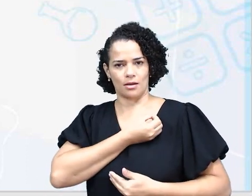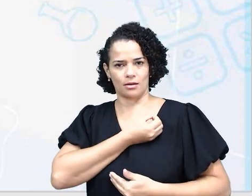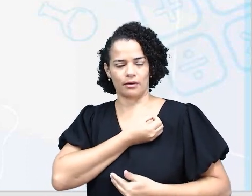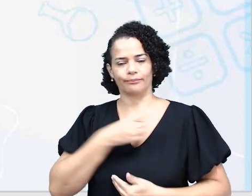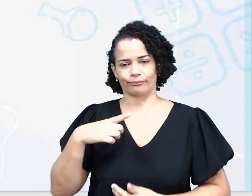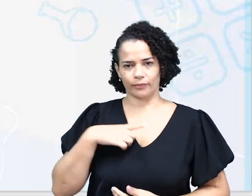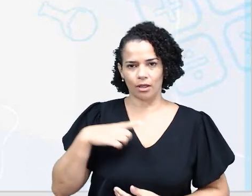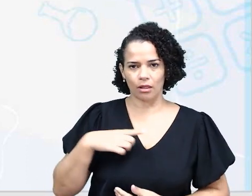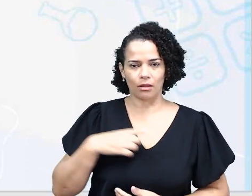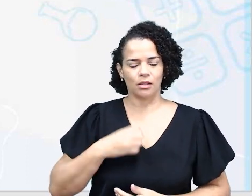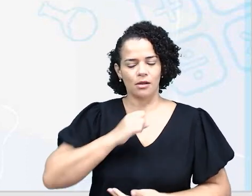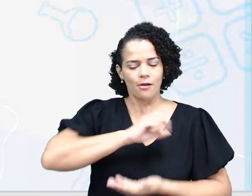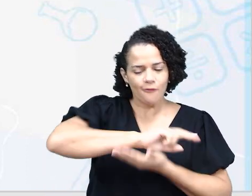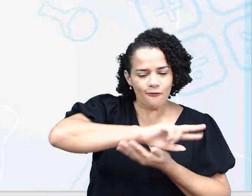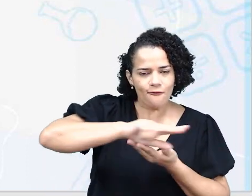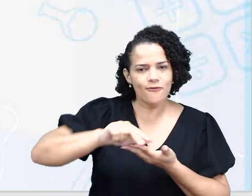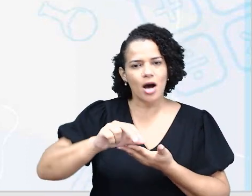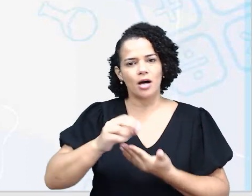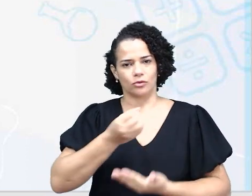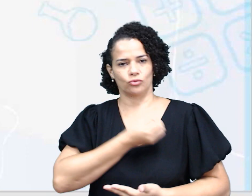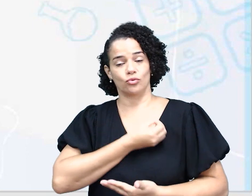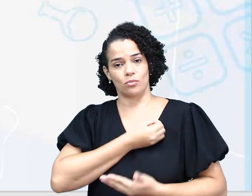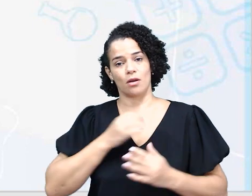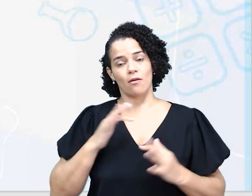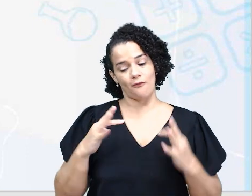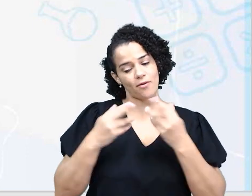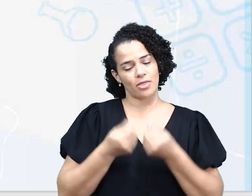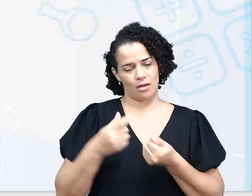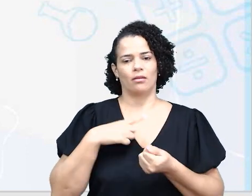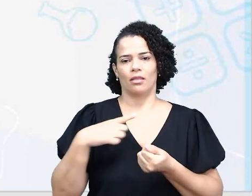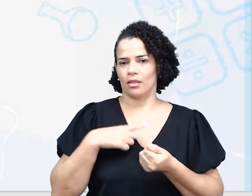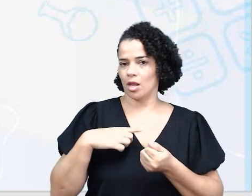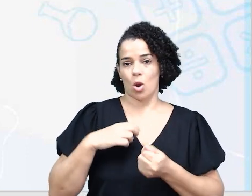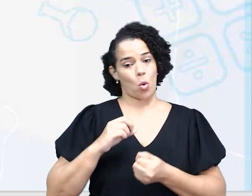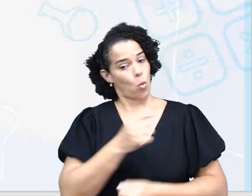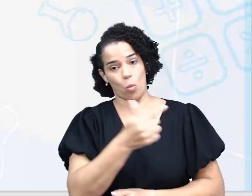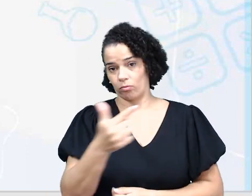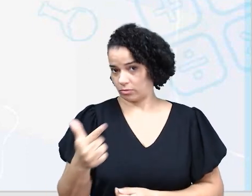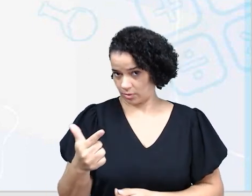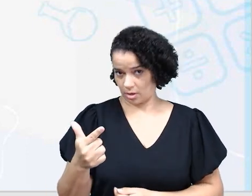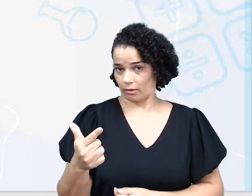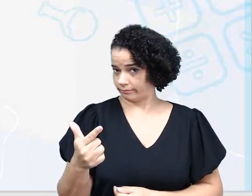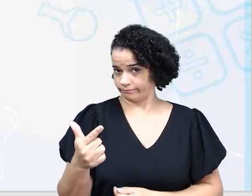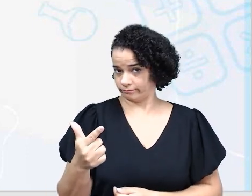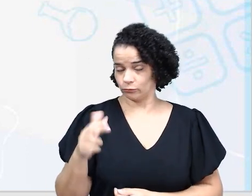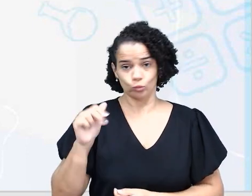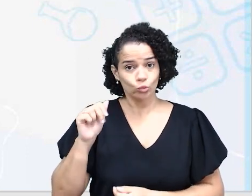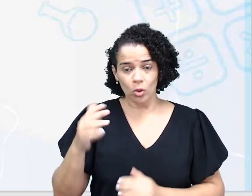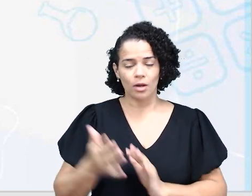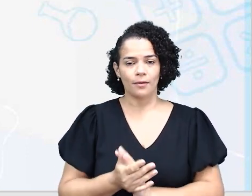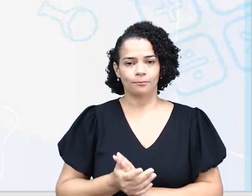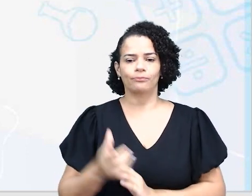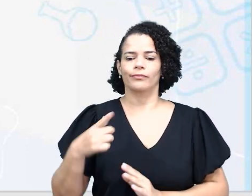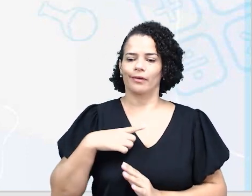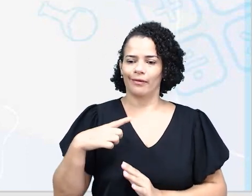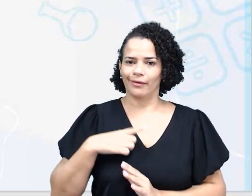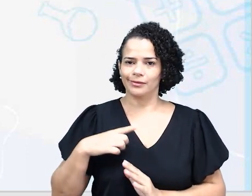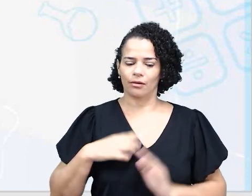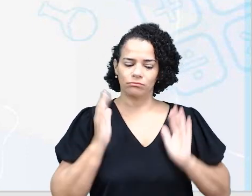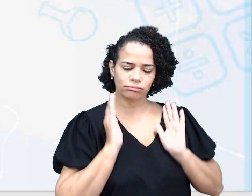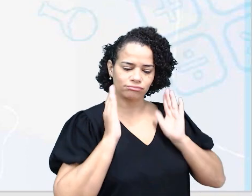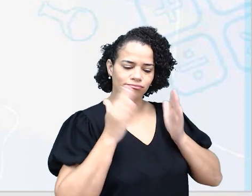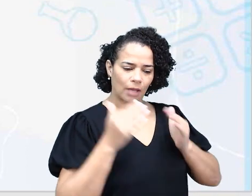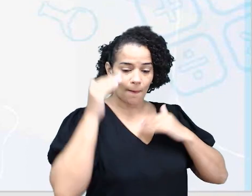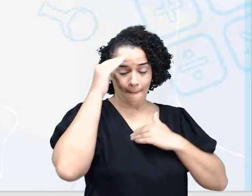de números, ou seja, ela pode ser finita, ter fim, ou ser infinita, não ter fim nunca, certo? Obedecendo uma determinada